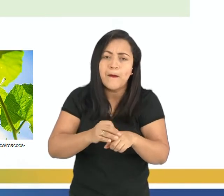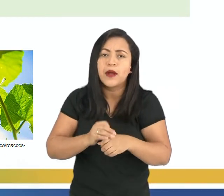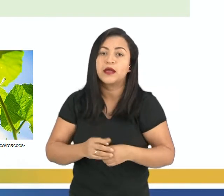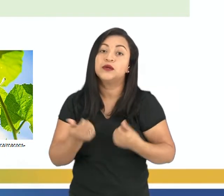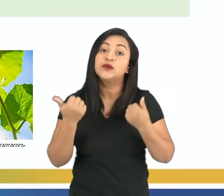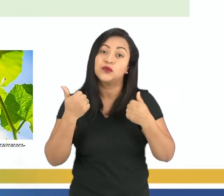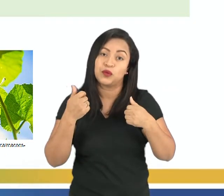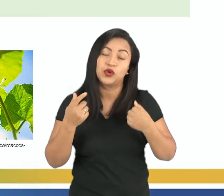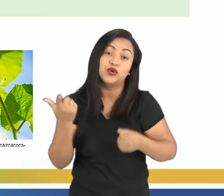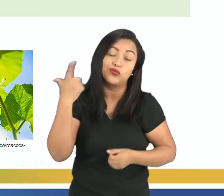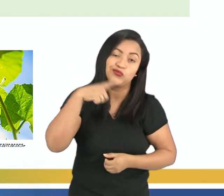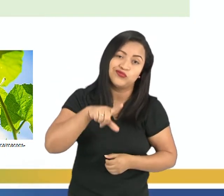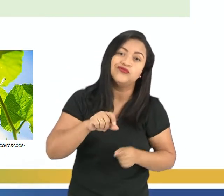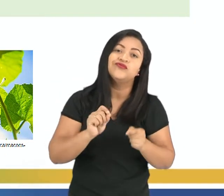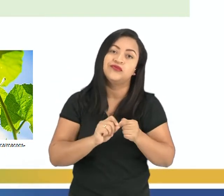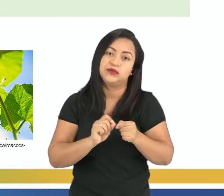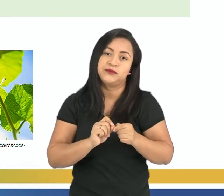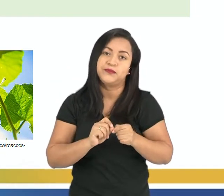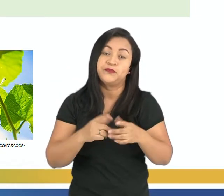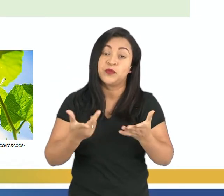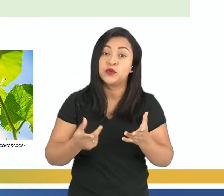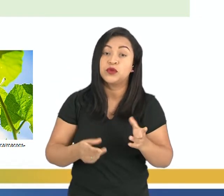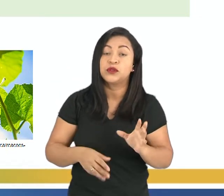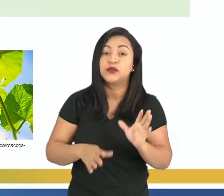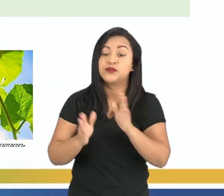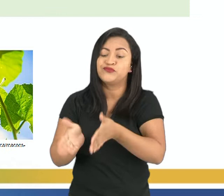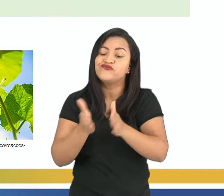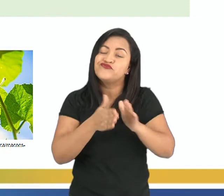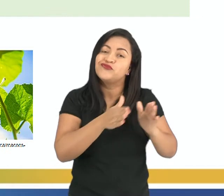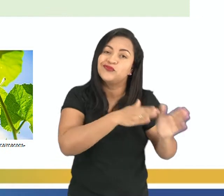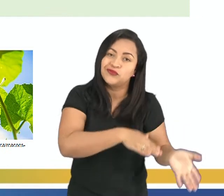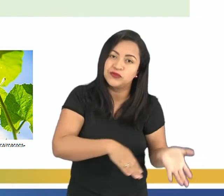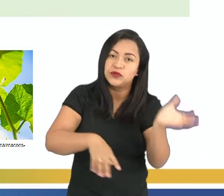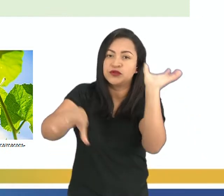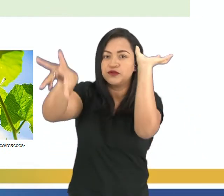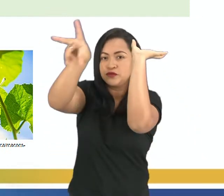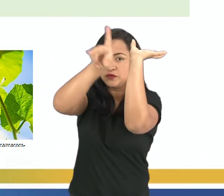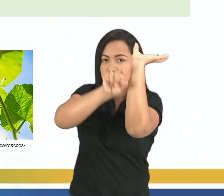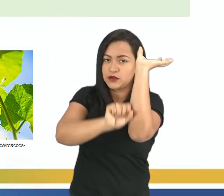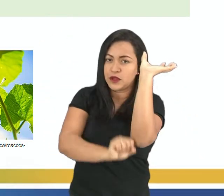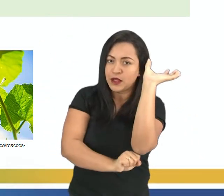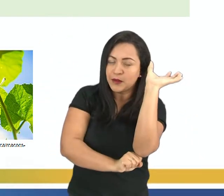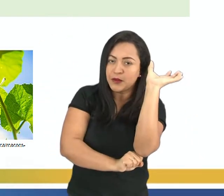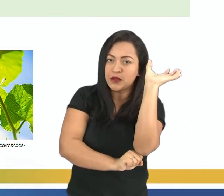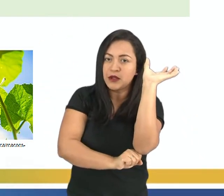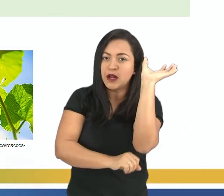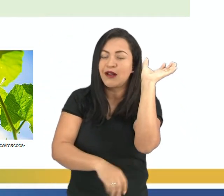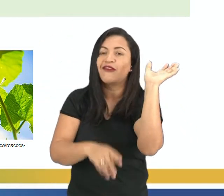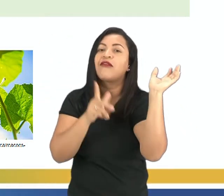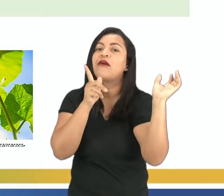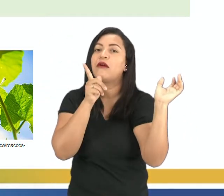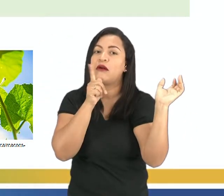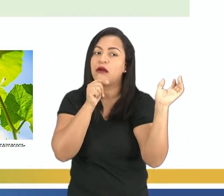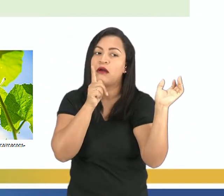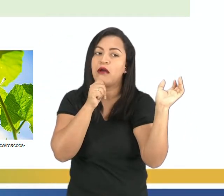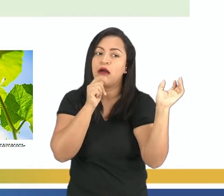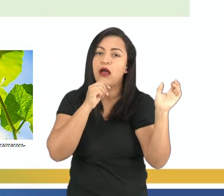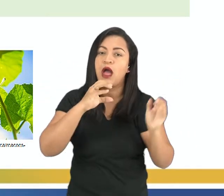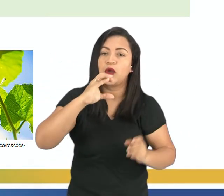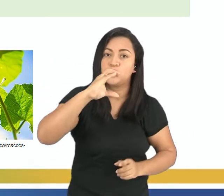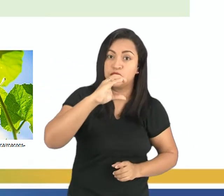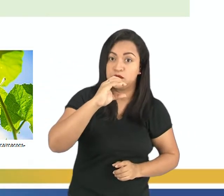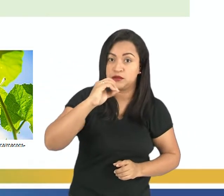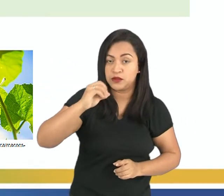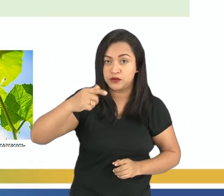processo. No processo de fotossíntese, a planta ela vai consumir água e gás carbônico, que